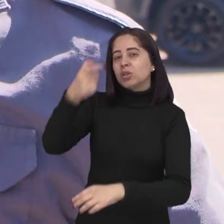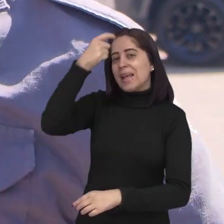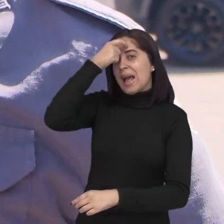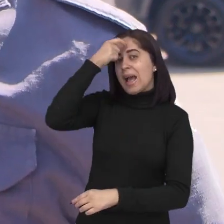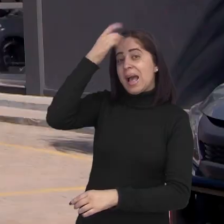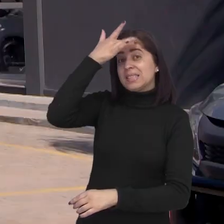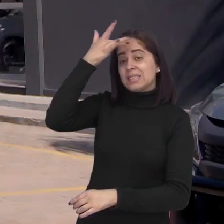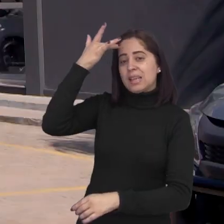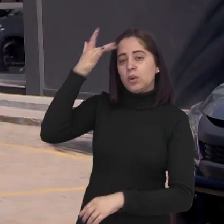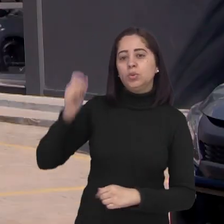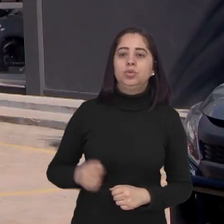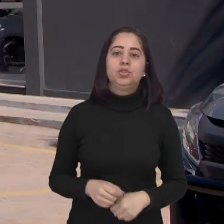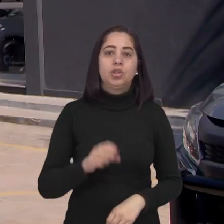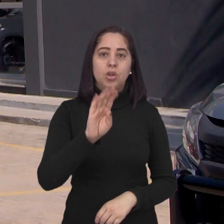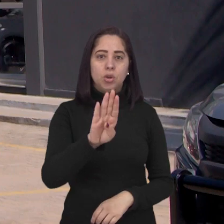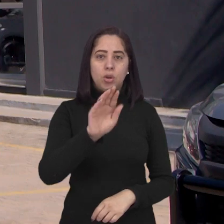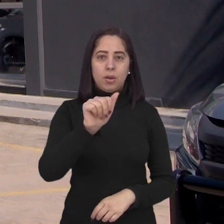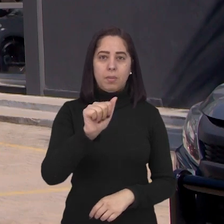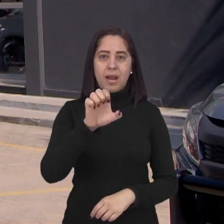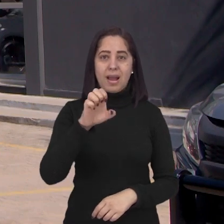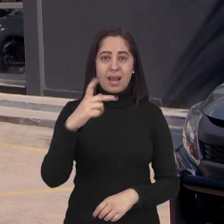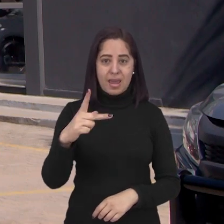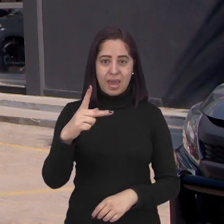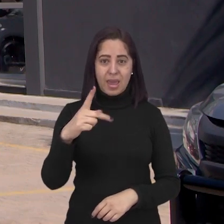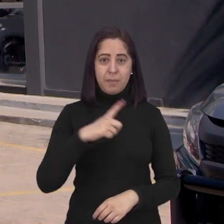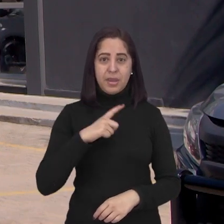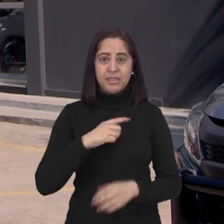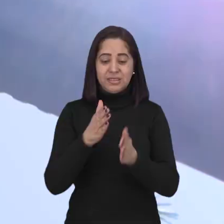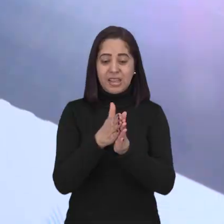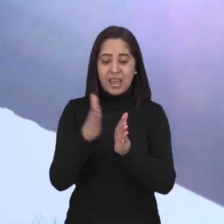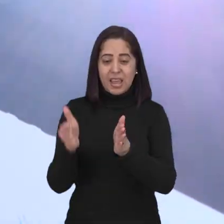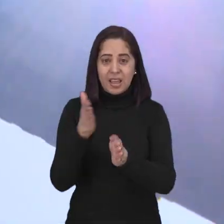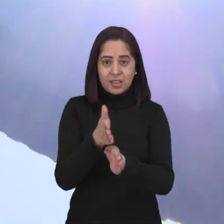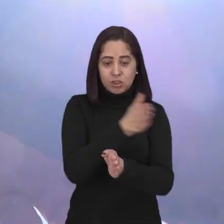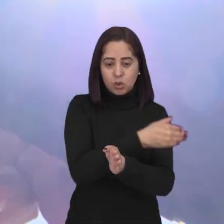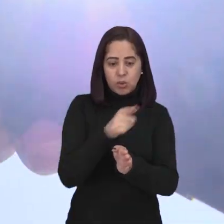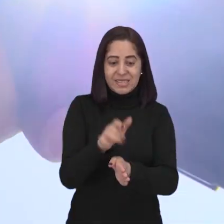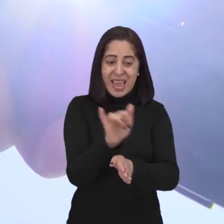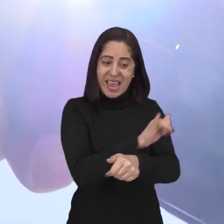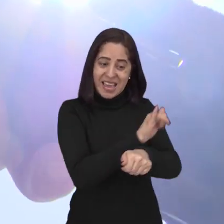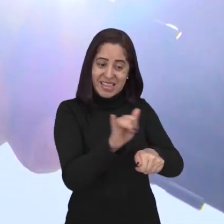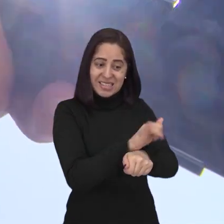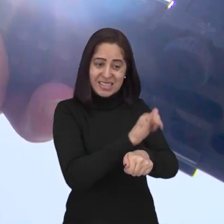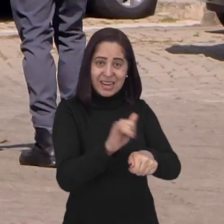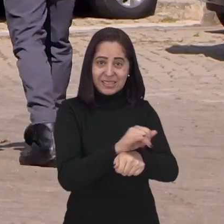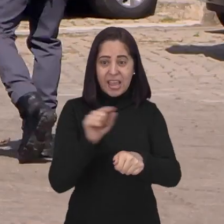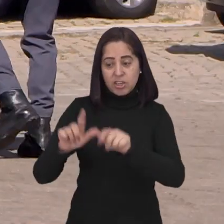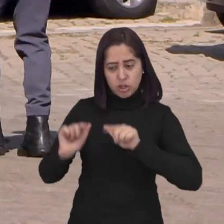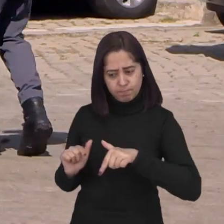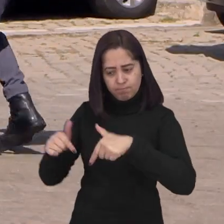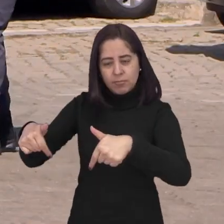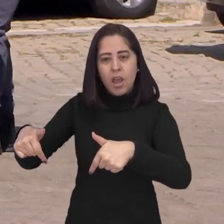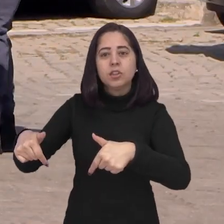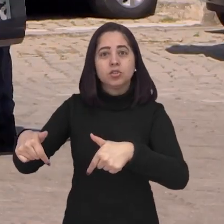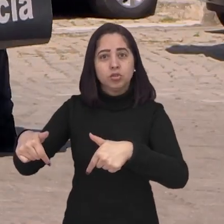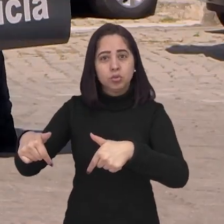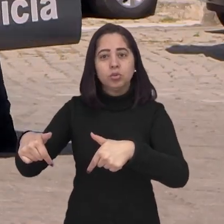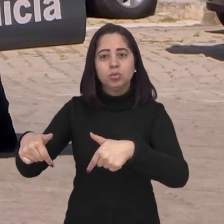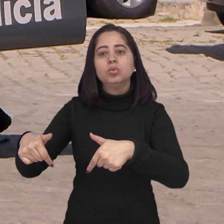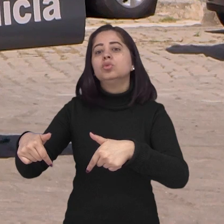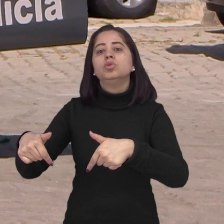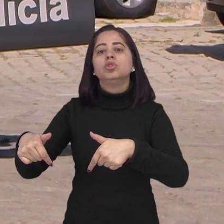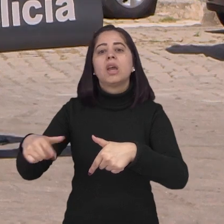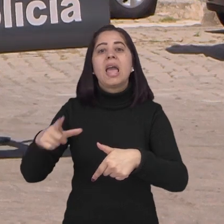questão mental. O BAEP é dividido em especialidades como tático e operacional. O departamento possui